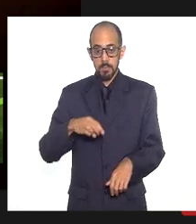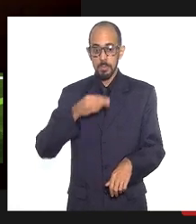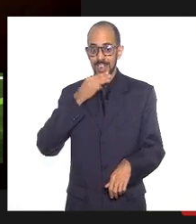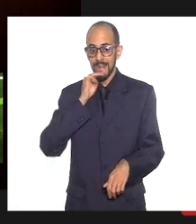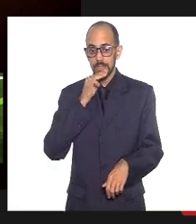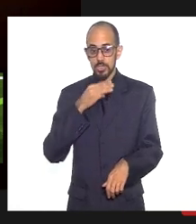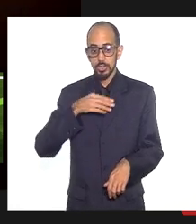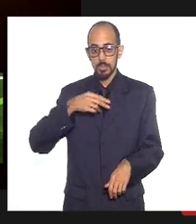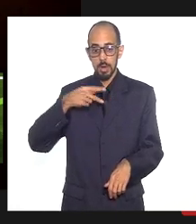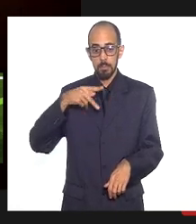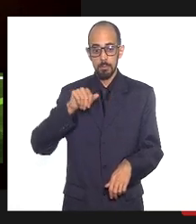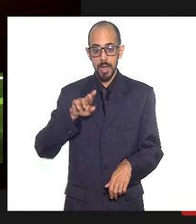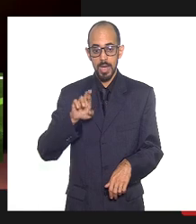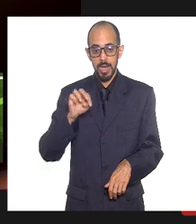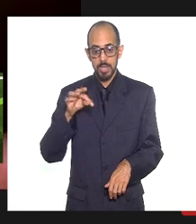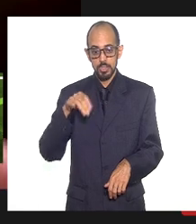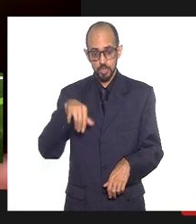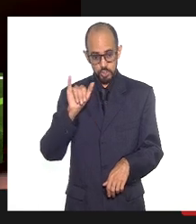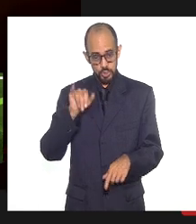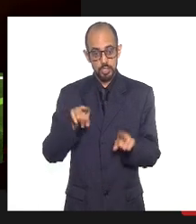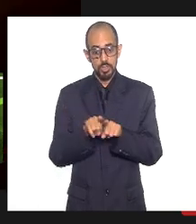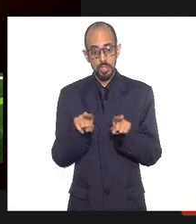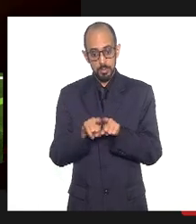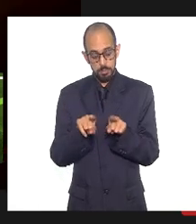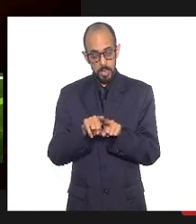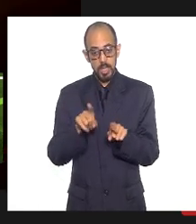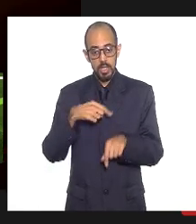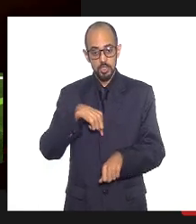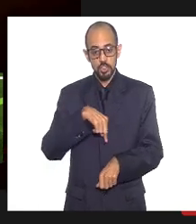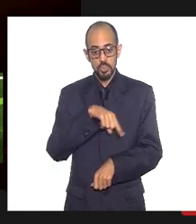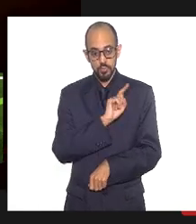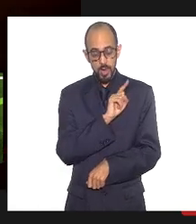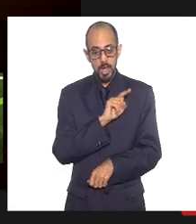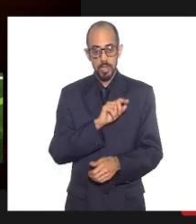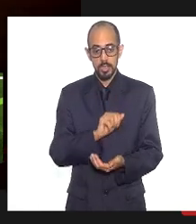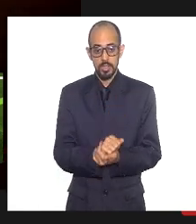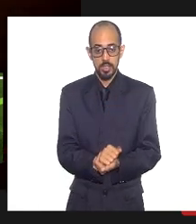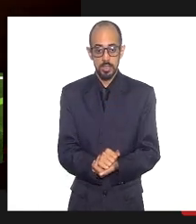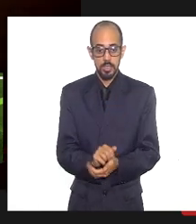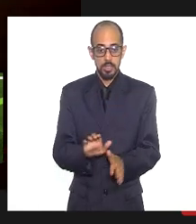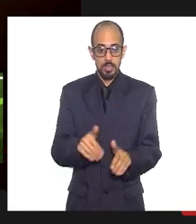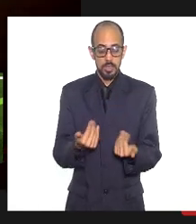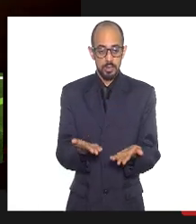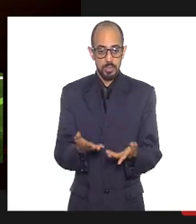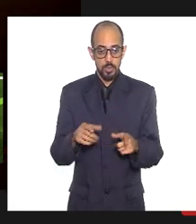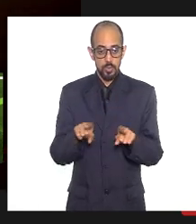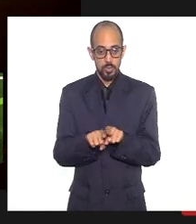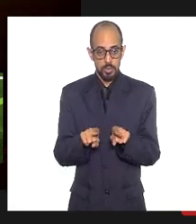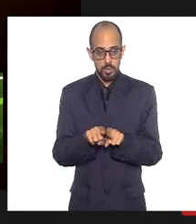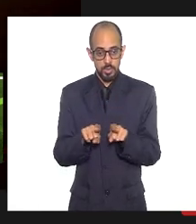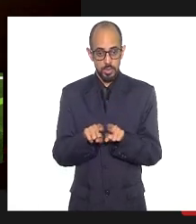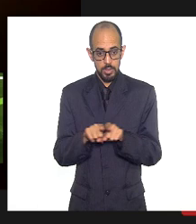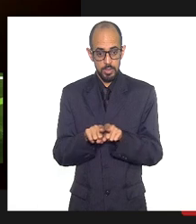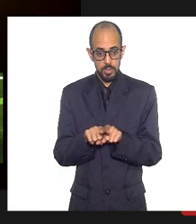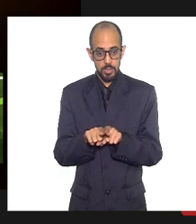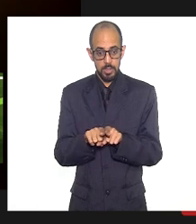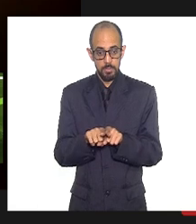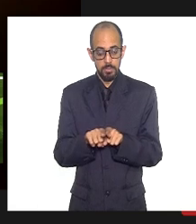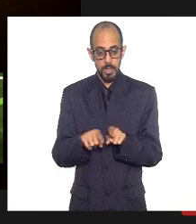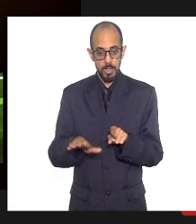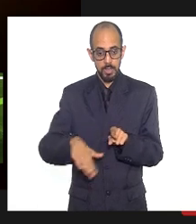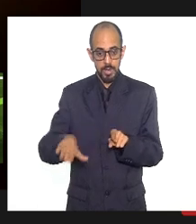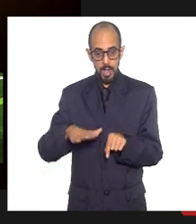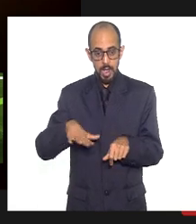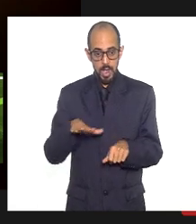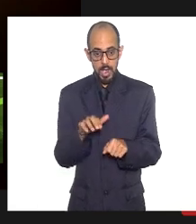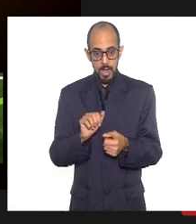Paraty, a gente vai de município em município para saber quem está se cadastrando, qual é o problema que está tendo na área, o